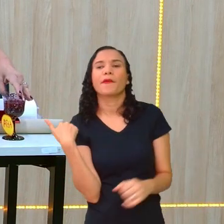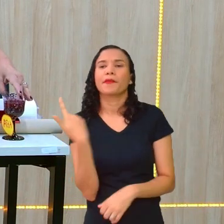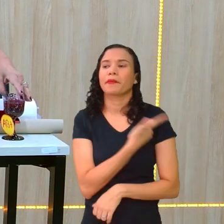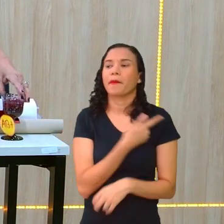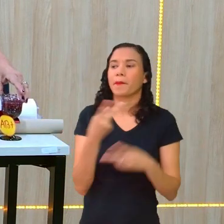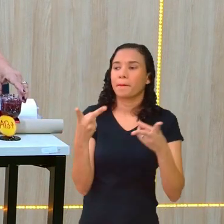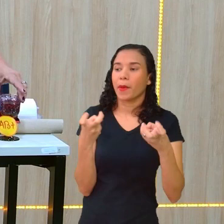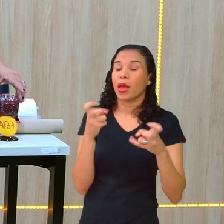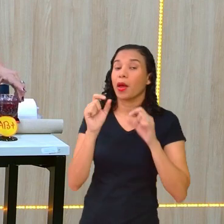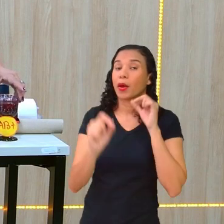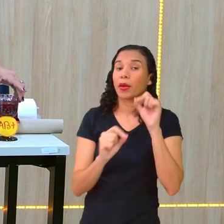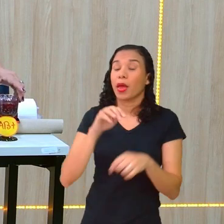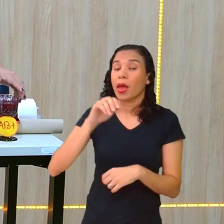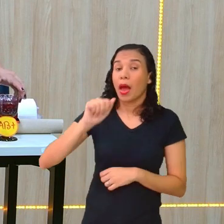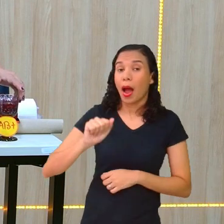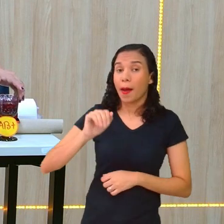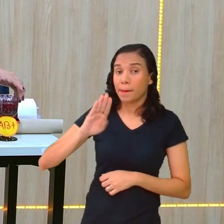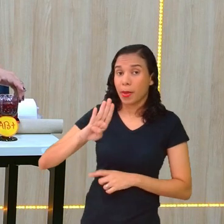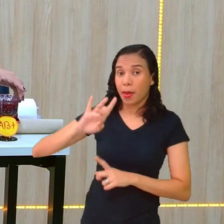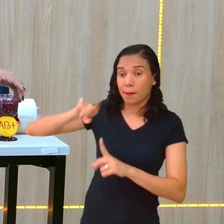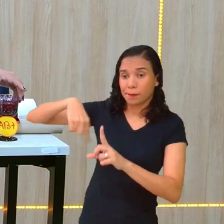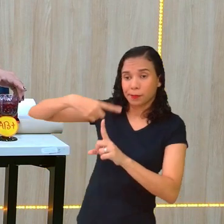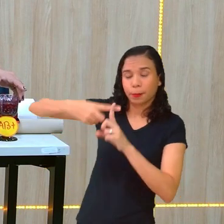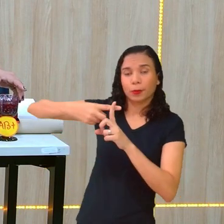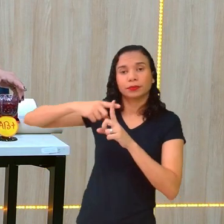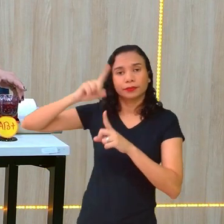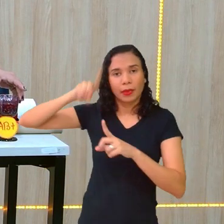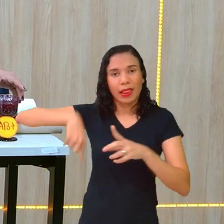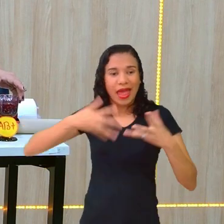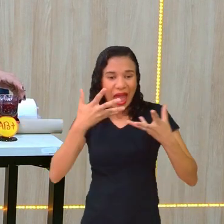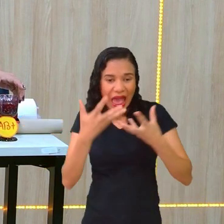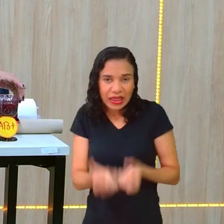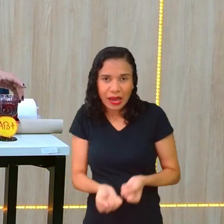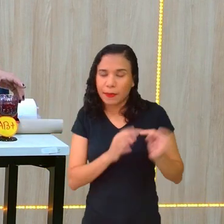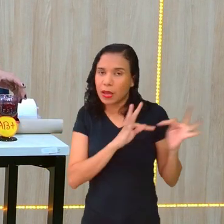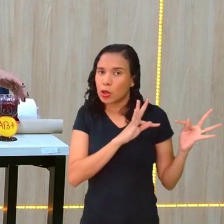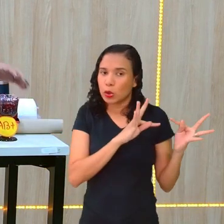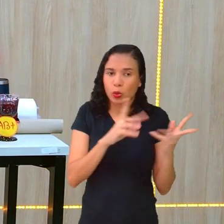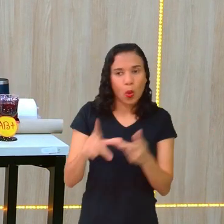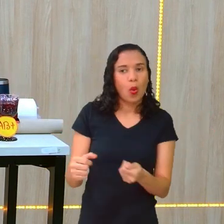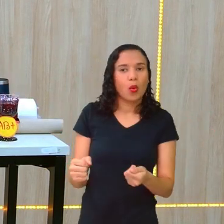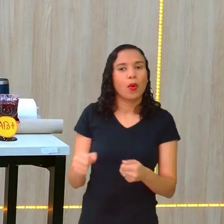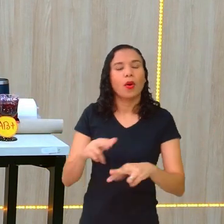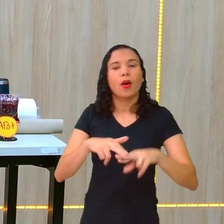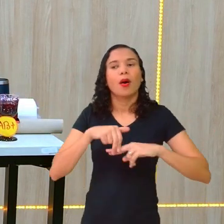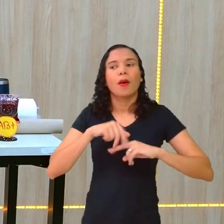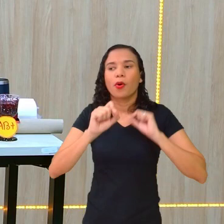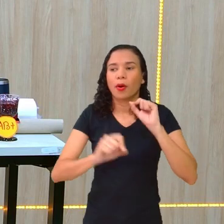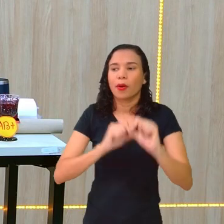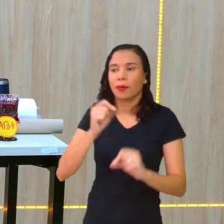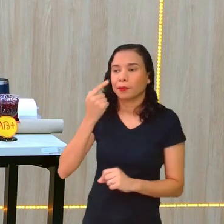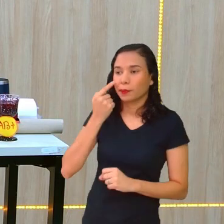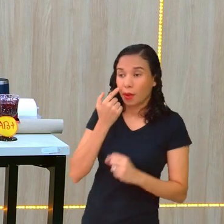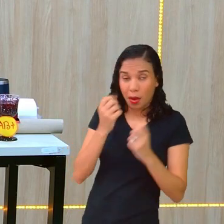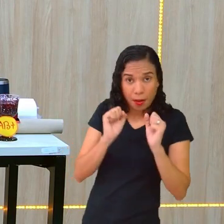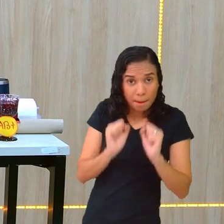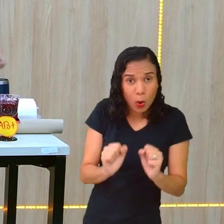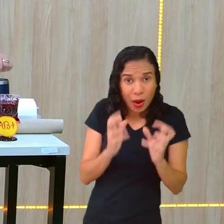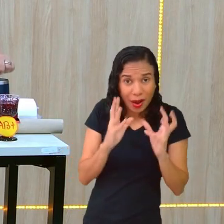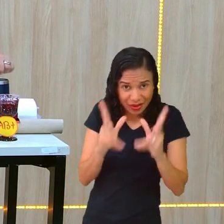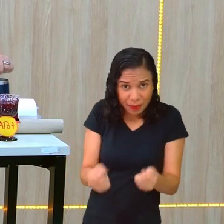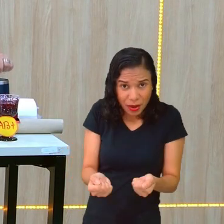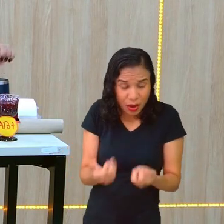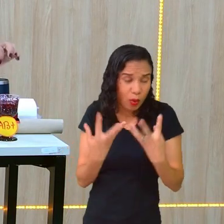o AB positivo, ele é o receptor universal. Por quê? Porque aqui, ó, ele pode receber